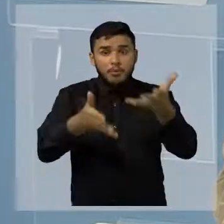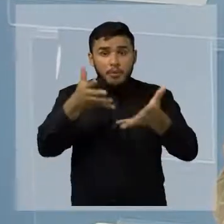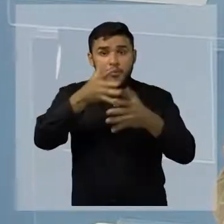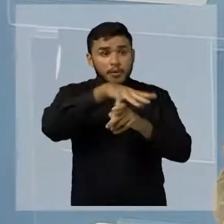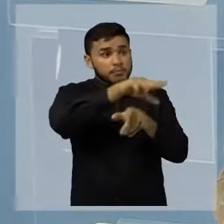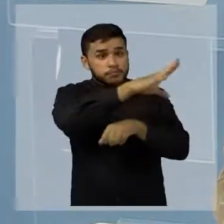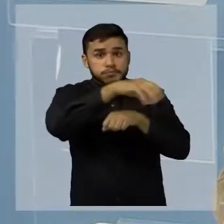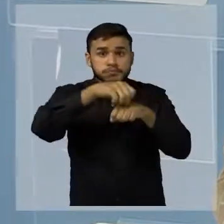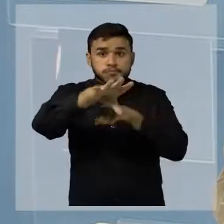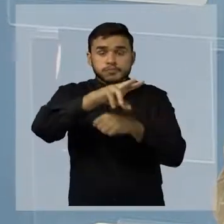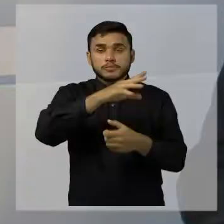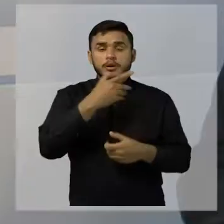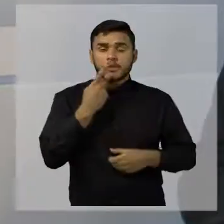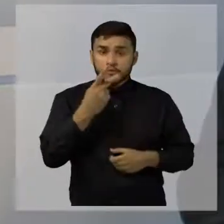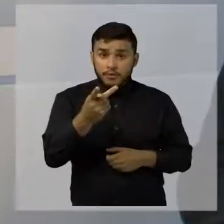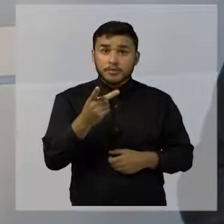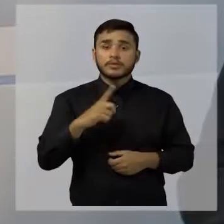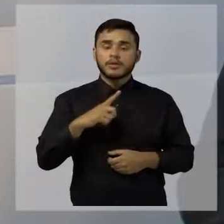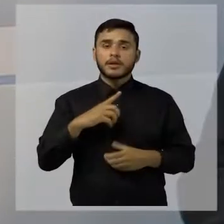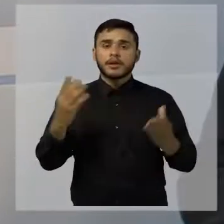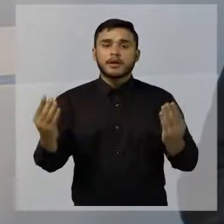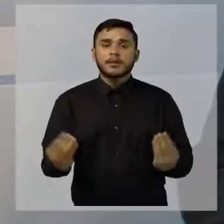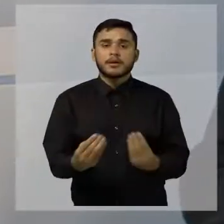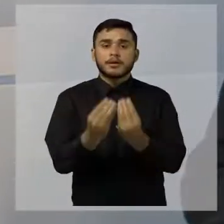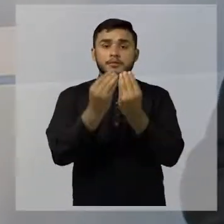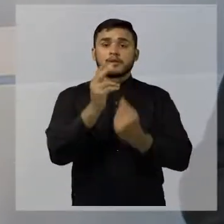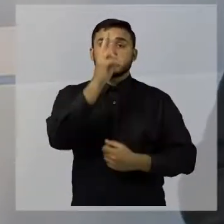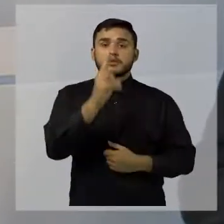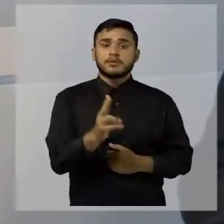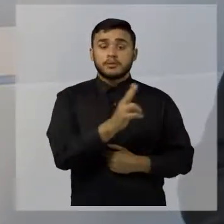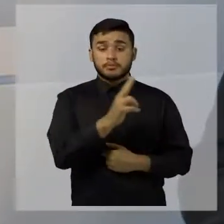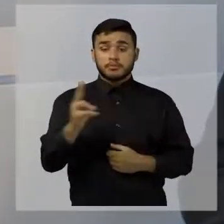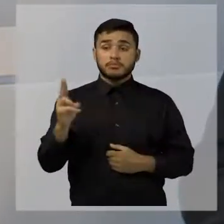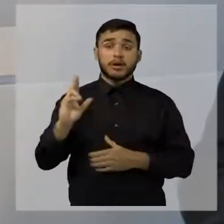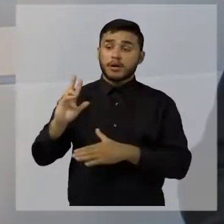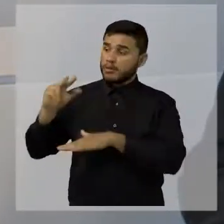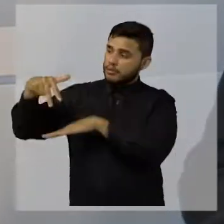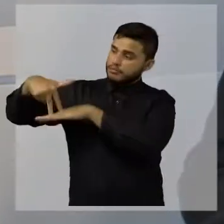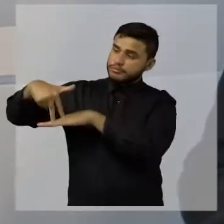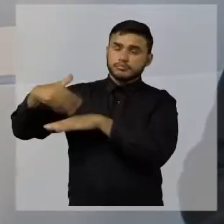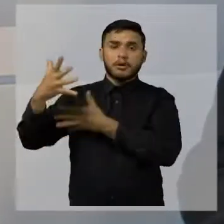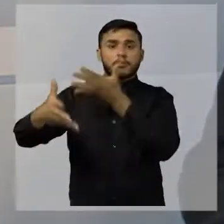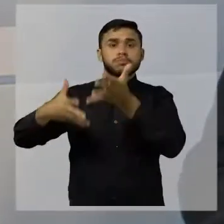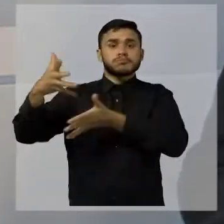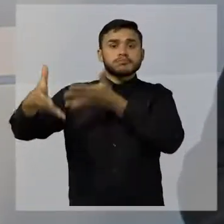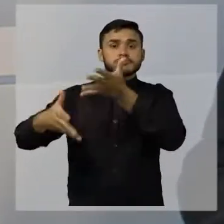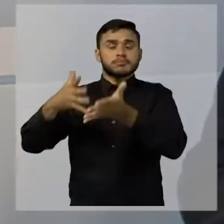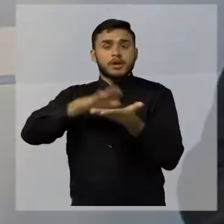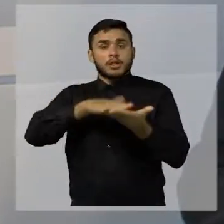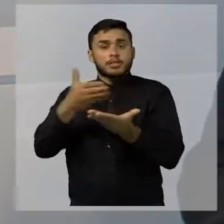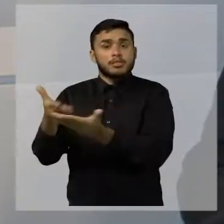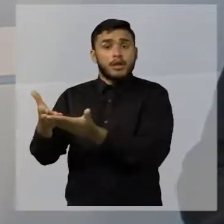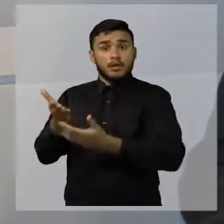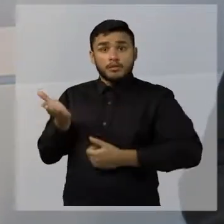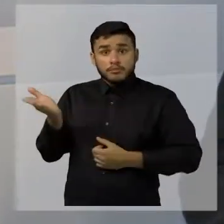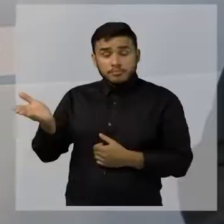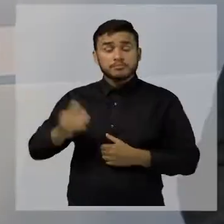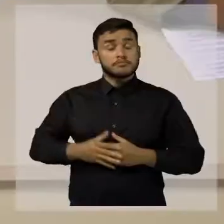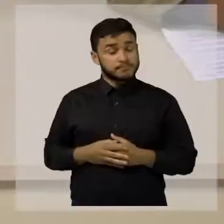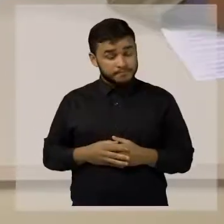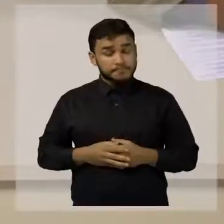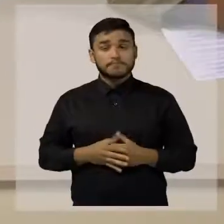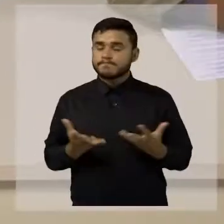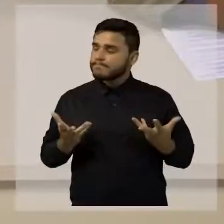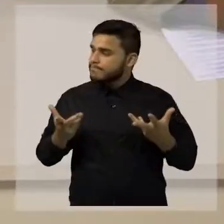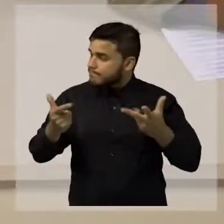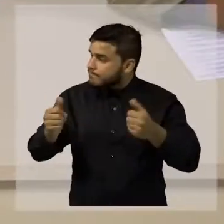temos também na hora da missa, na hora da missa lá de Nazaré, nós temos os tradutores, os intérpretes. Então, foi um momento muito importante, porque